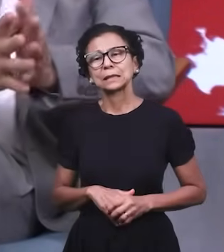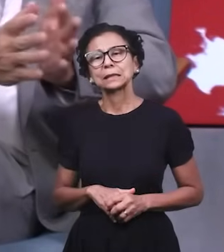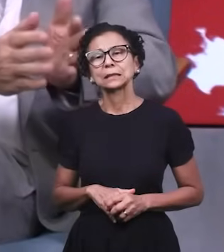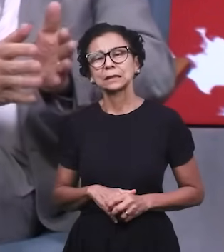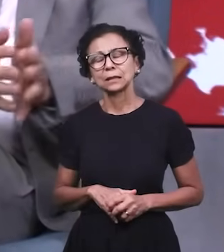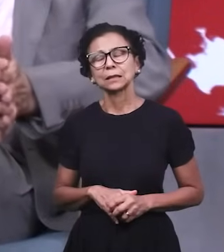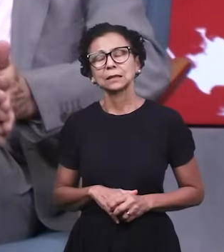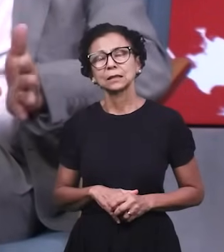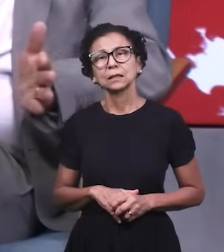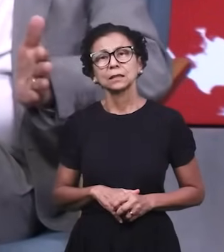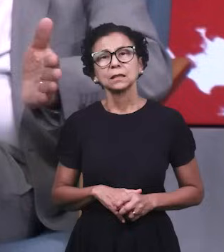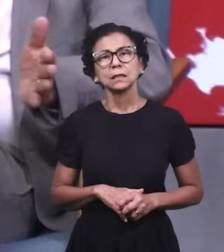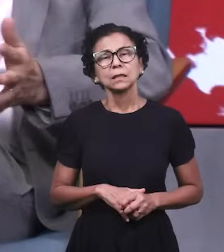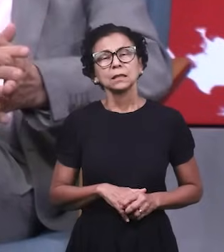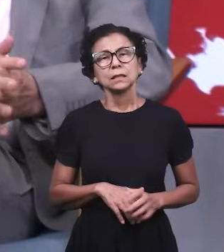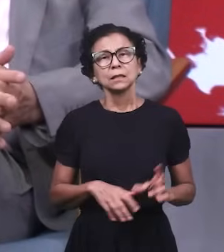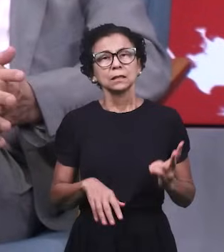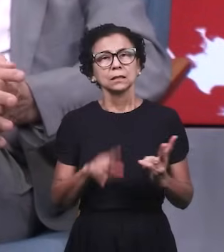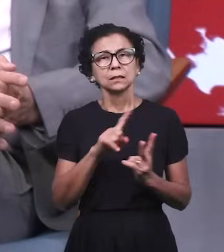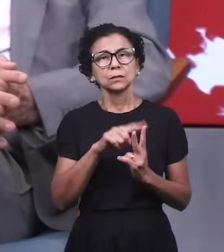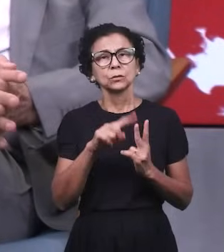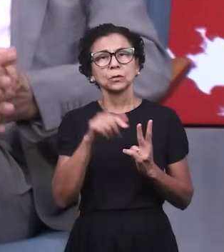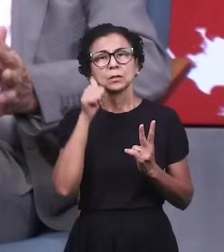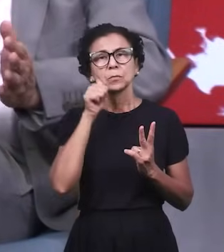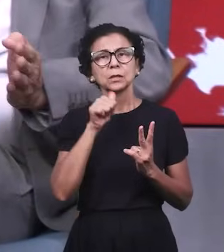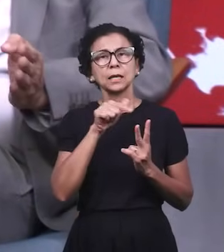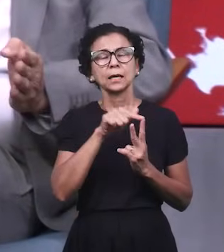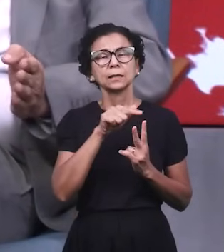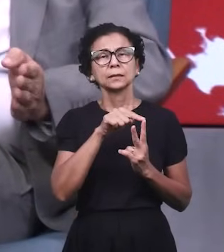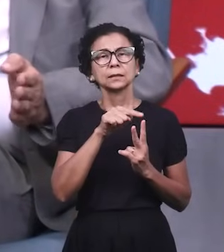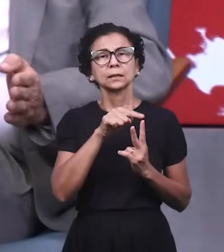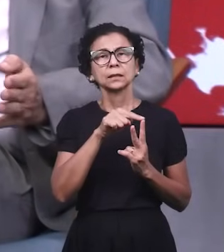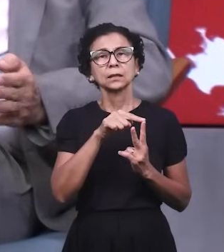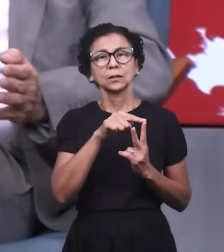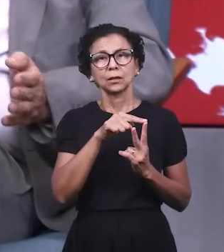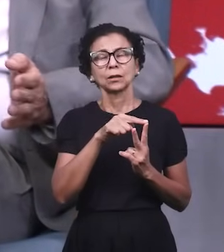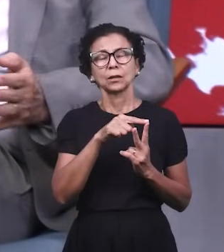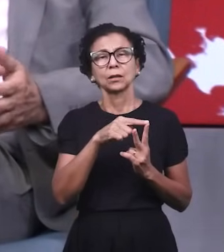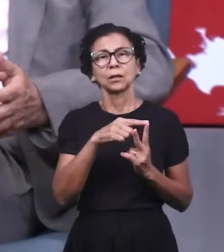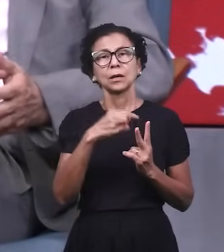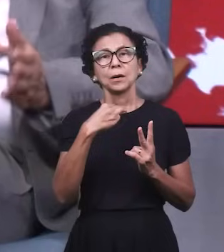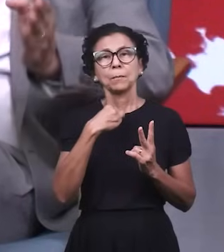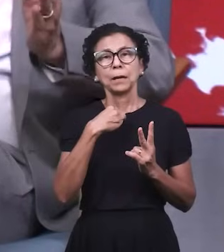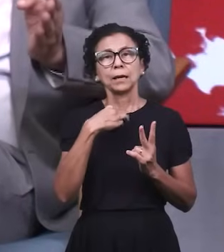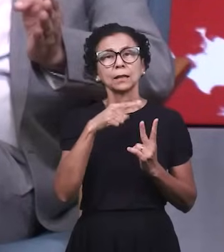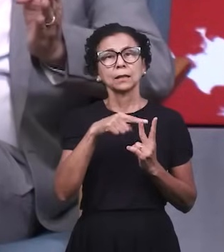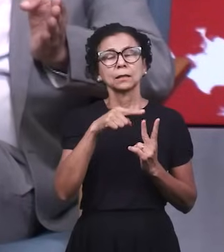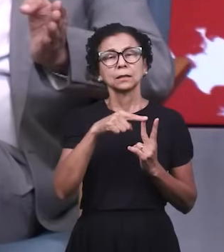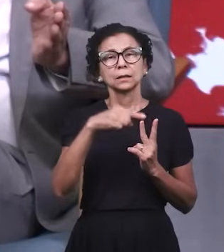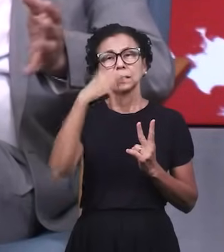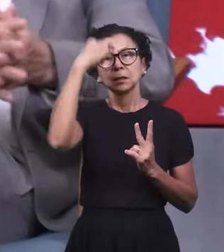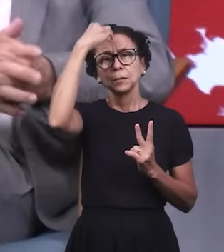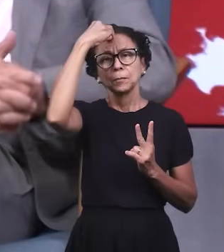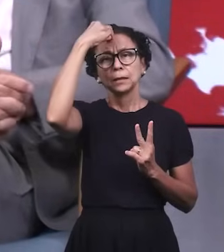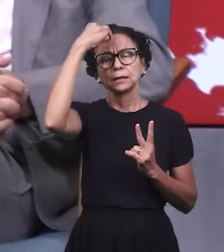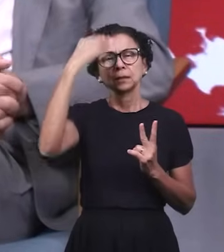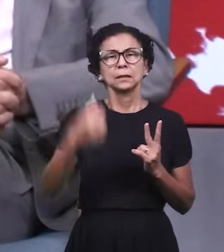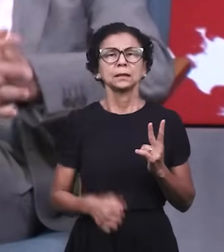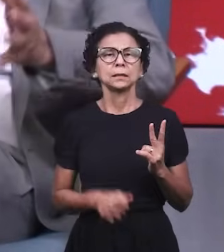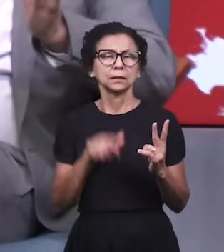Qual a experiência de Marta e Maria? Será que Jesus está mostrando ali uma diferença entre aquelas 2